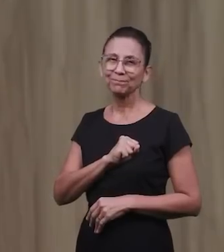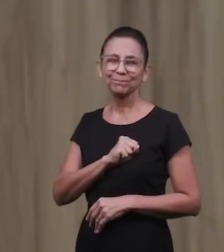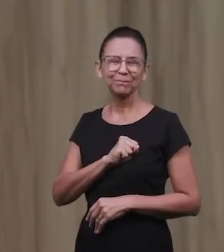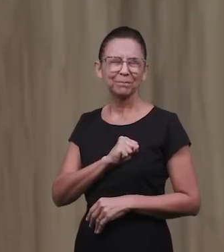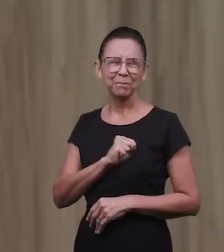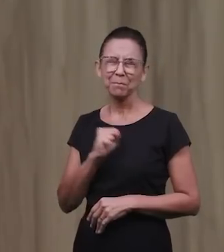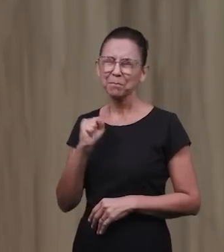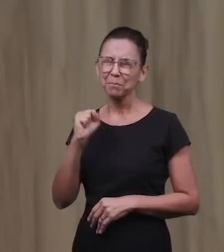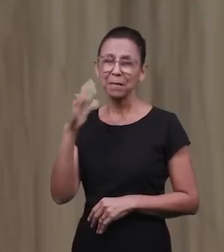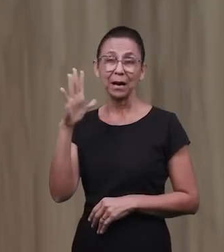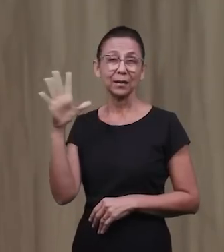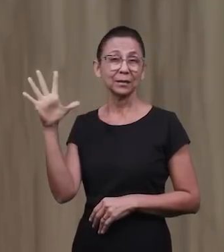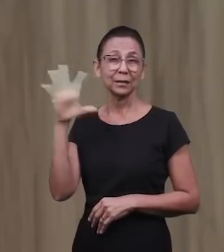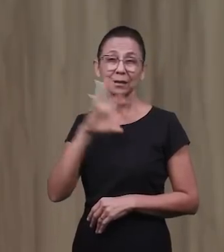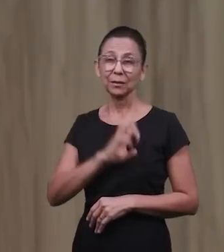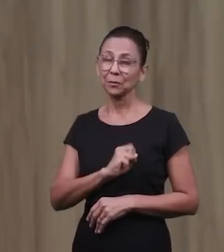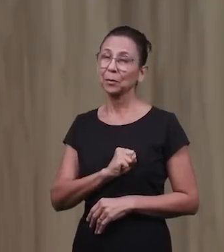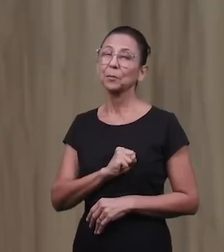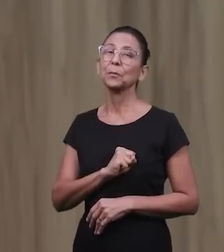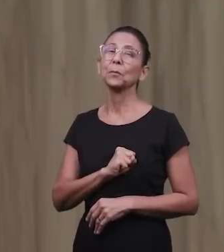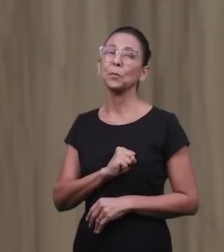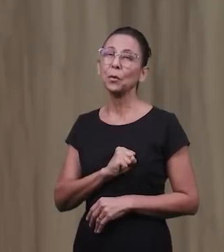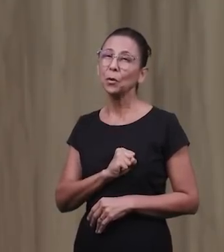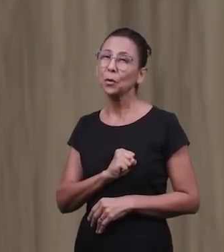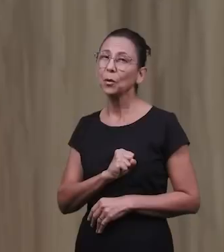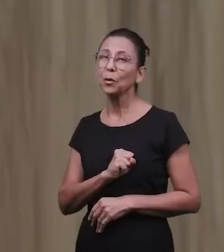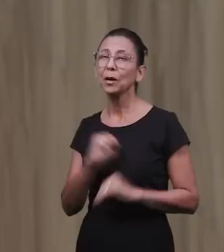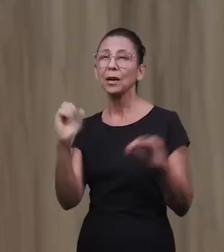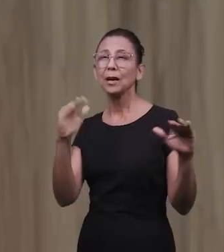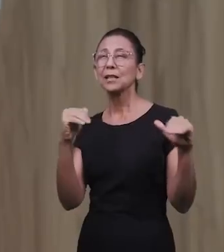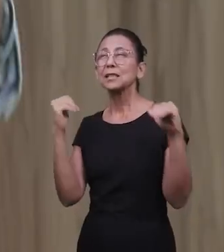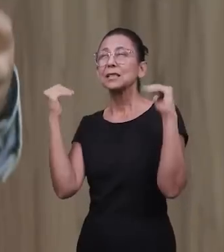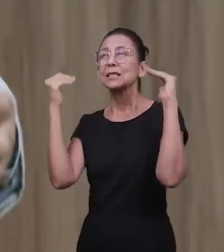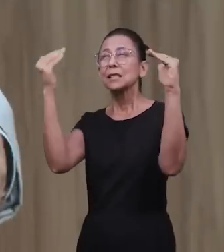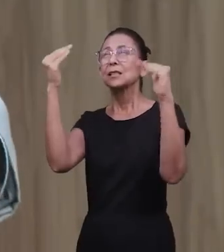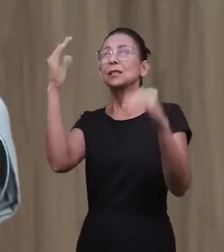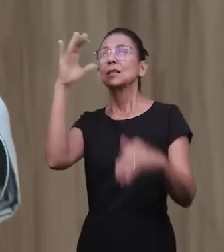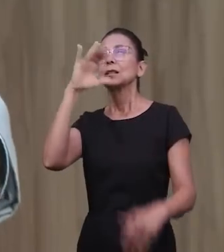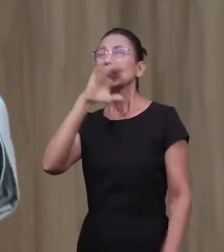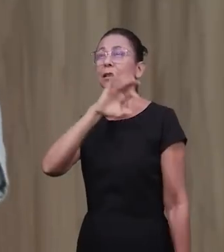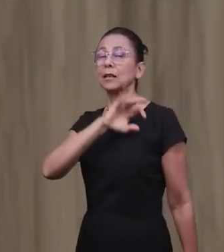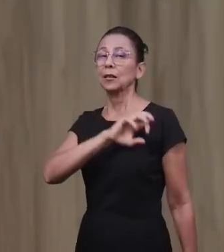irmãos associaram com o louvor que nós temos, né? Cantarei ao amor dos amores.